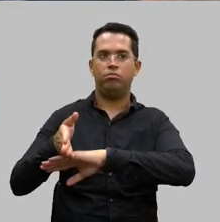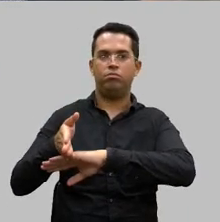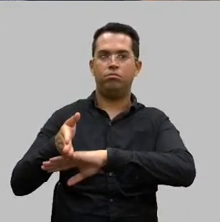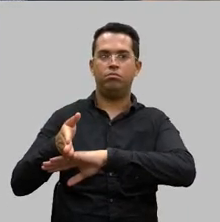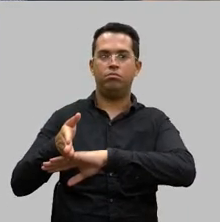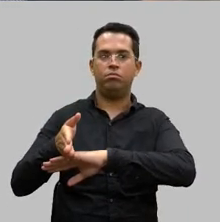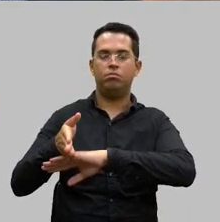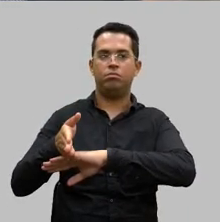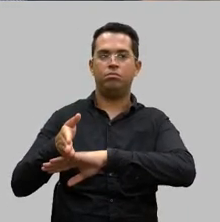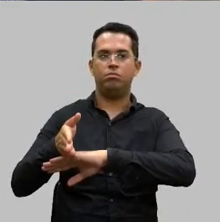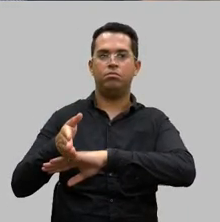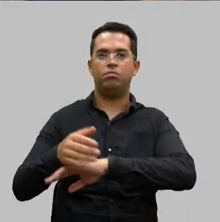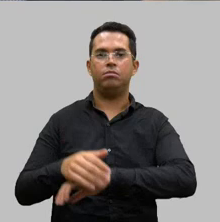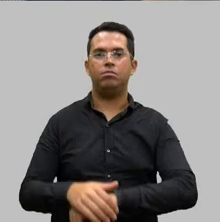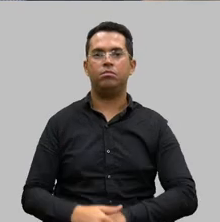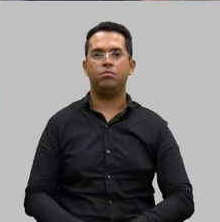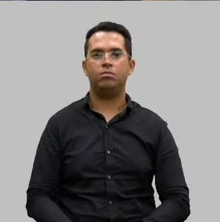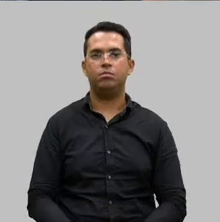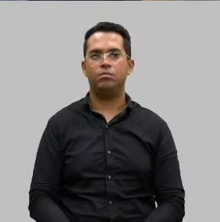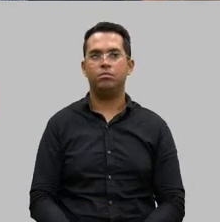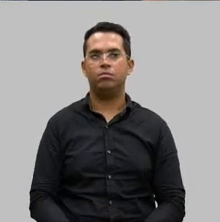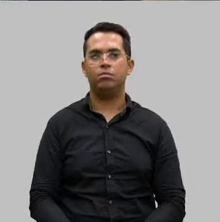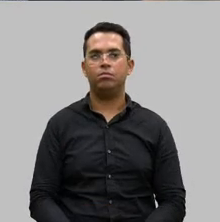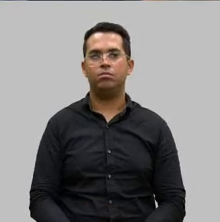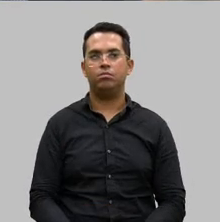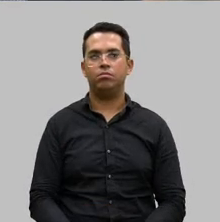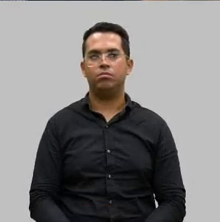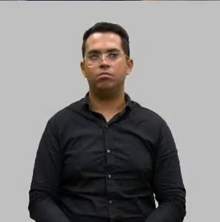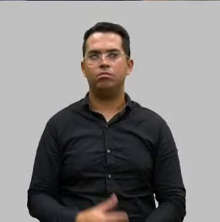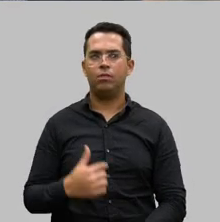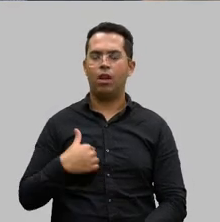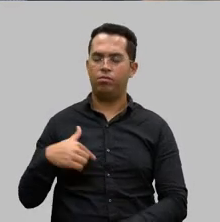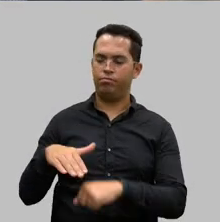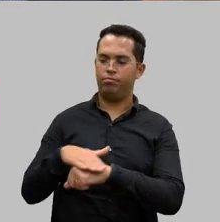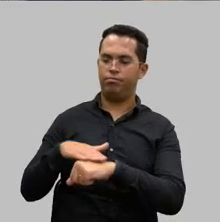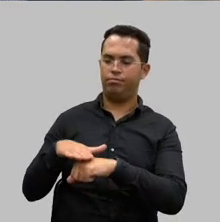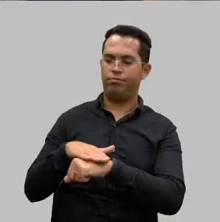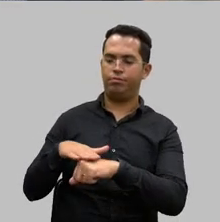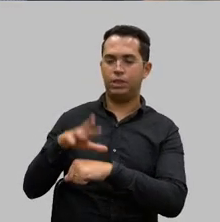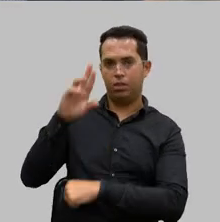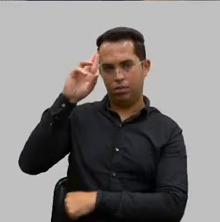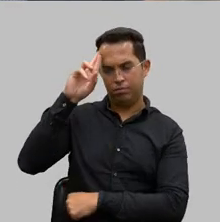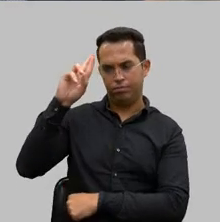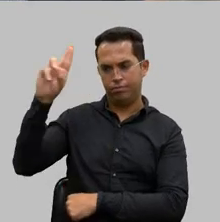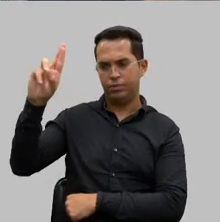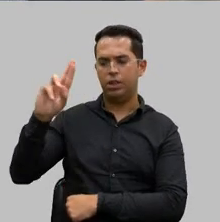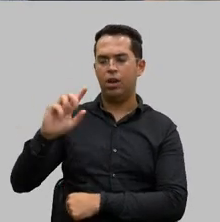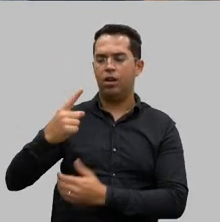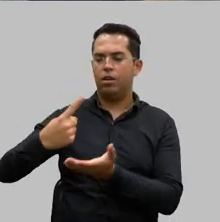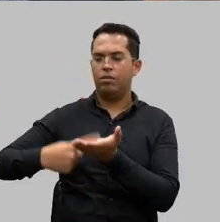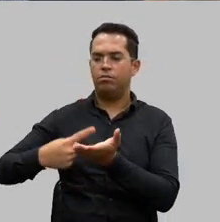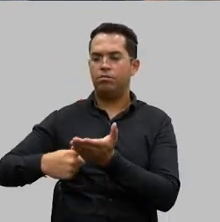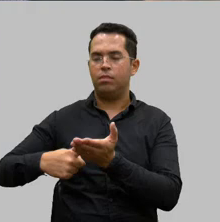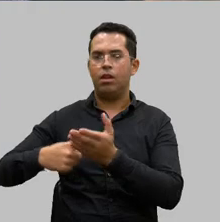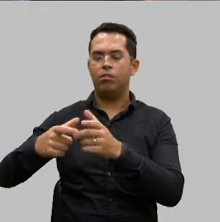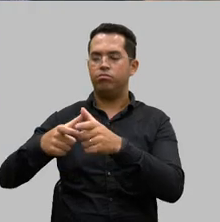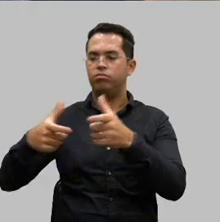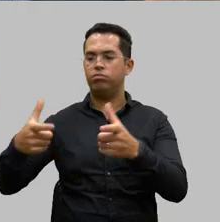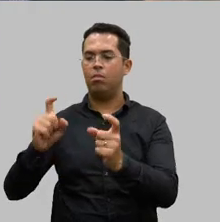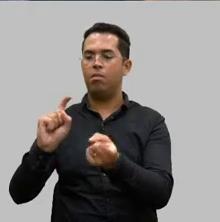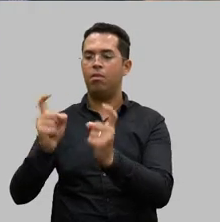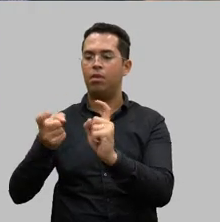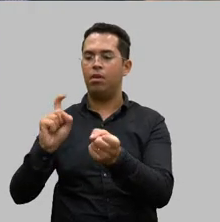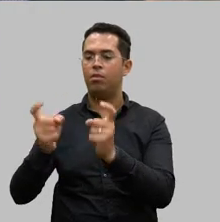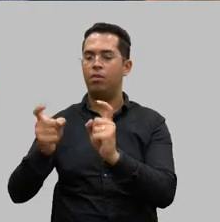os Vicentinos ainda comentei com o diretor f n pão faz marcar uma reunião maior aqui pra gente fazer um planejamento eu